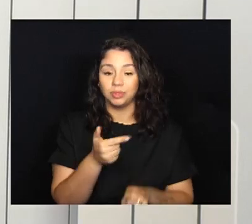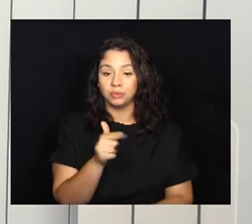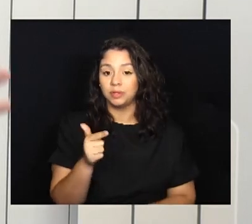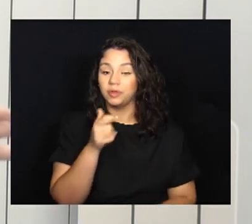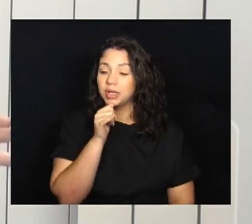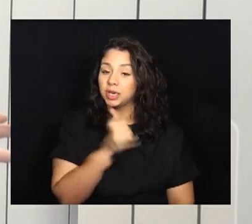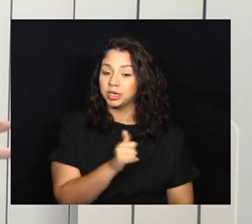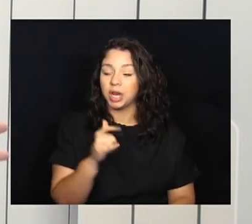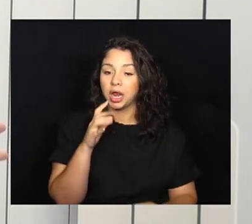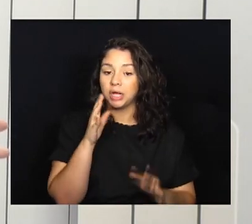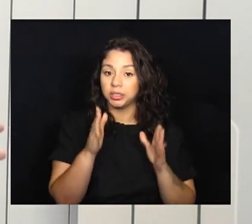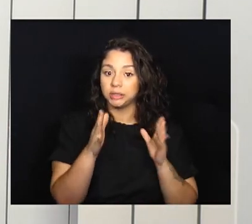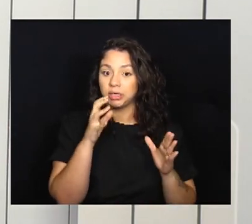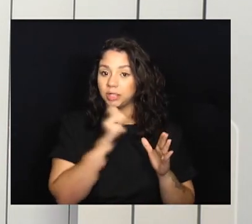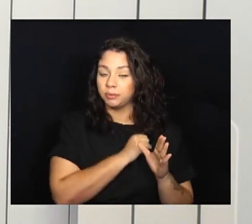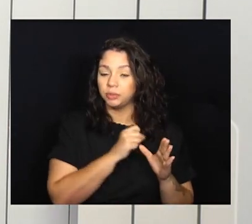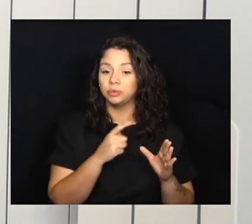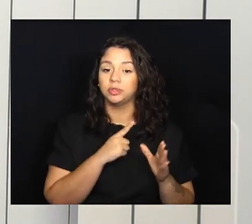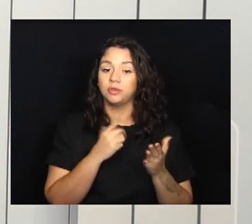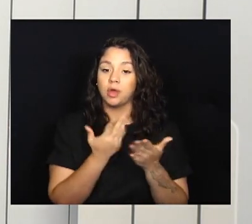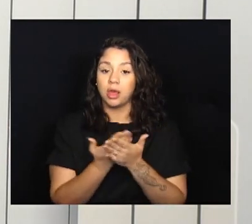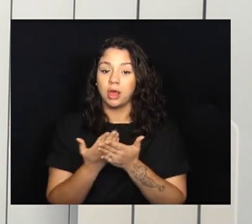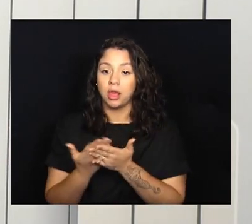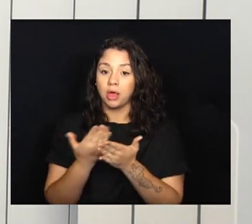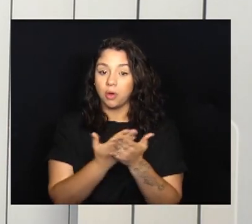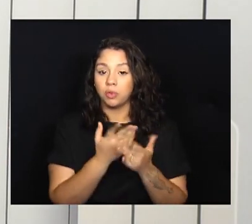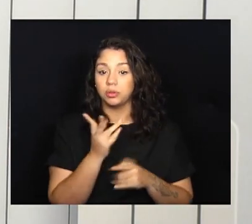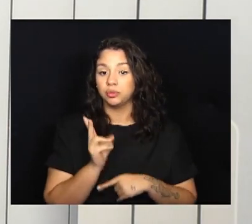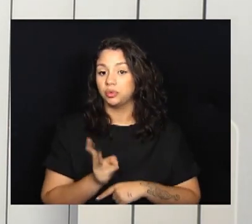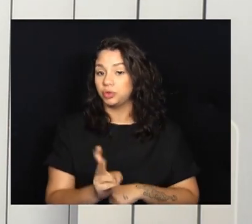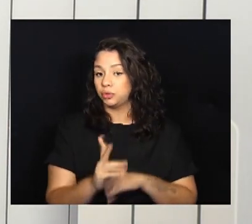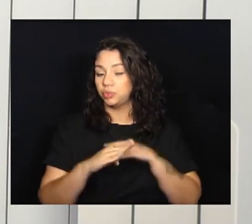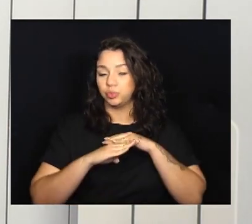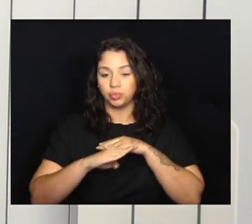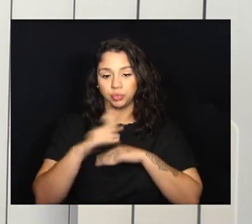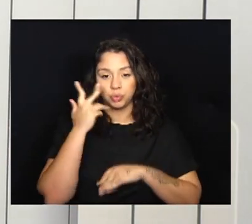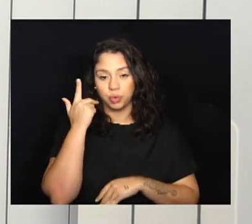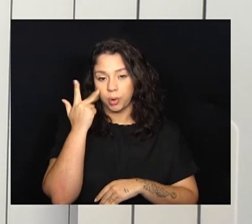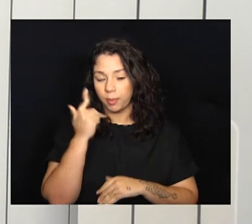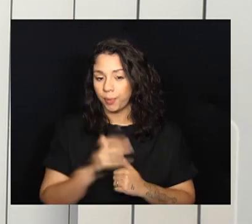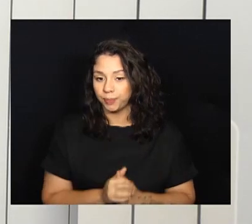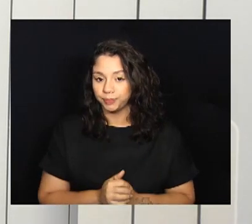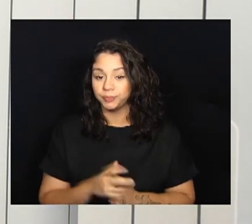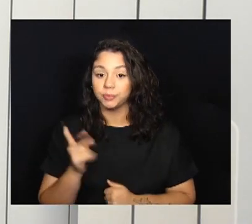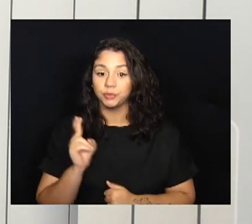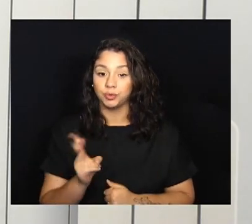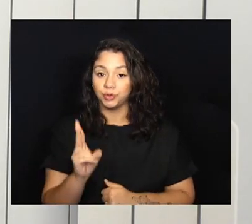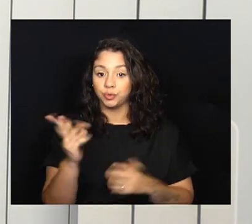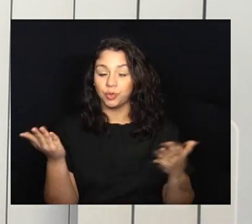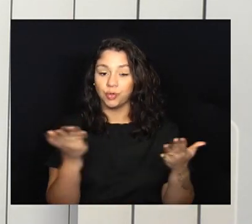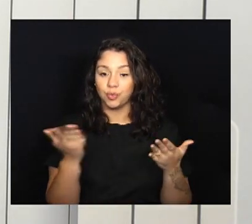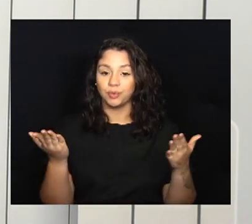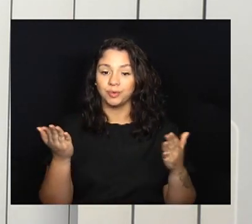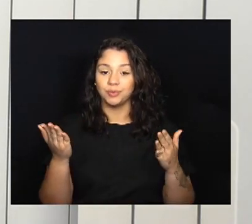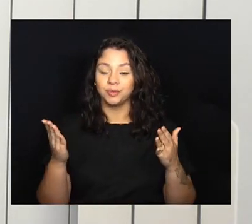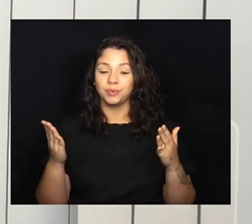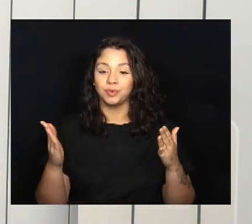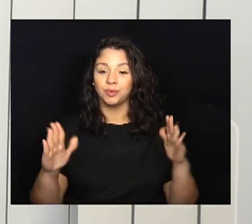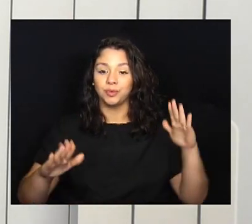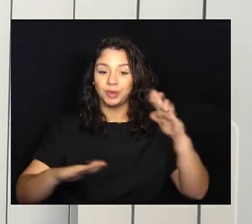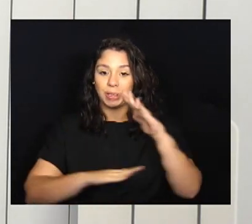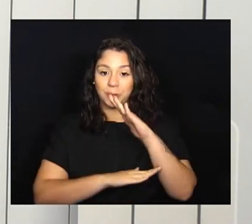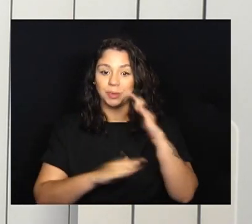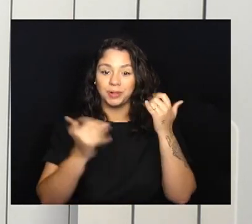período. Nos casos, as aulas foram mantidas normalmente. A gente segue aqui com o nosso Câmara Notícia, agora